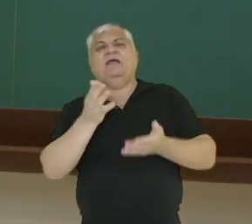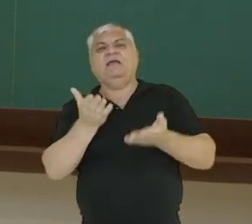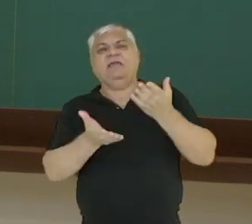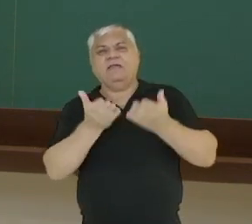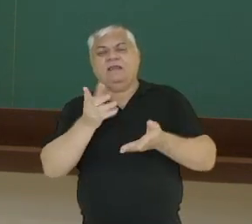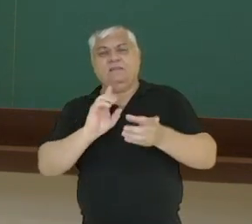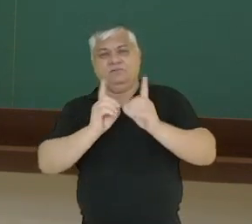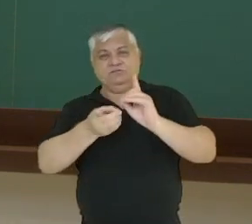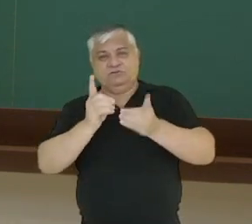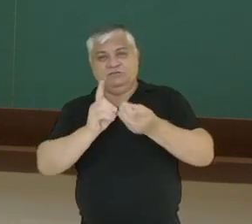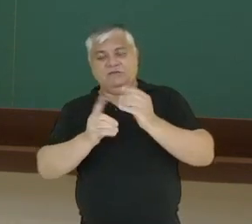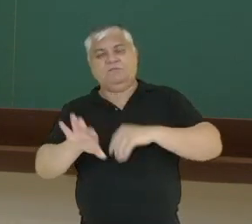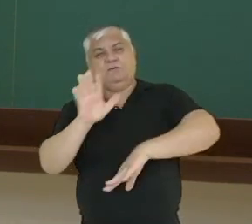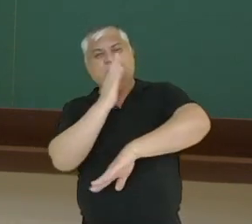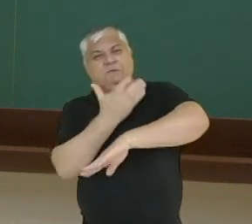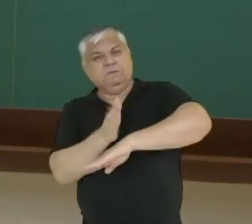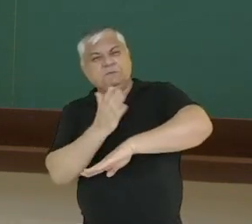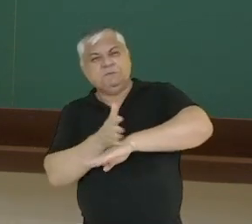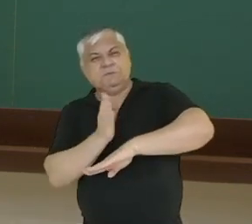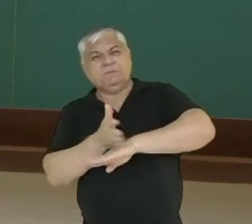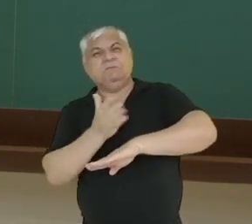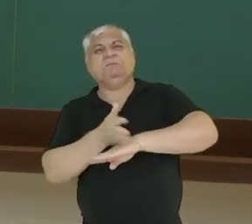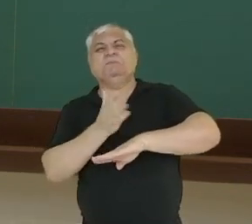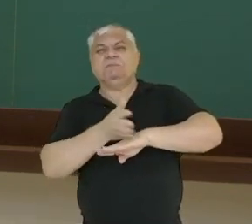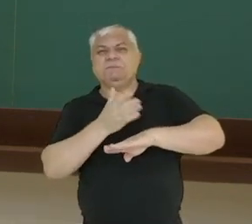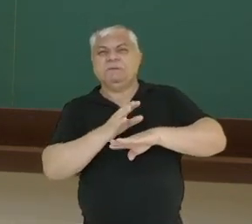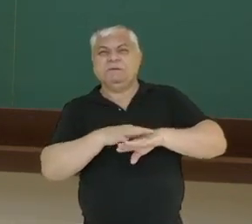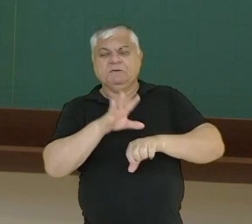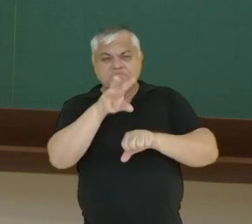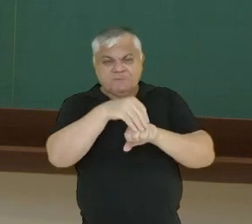dinâmico, praticamos o conhecimento por meio de